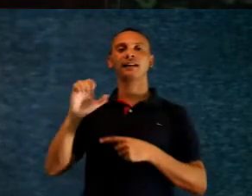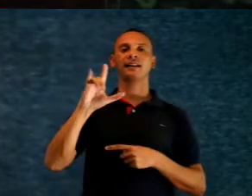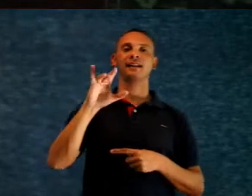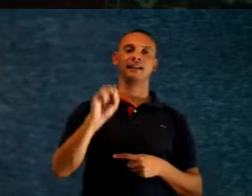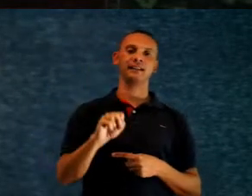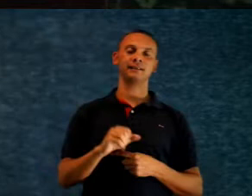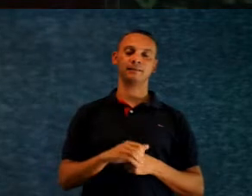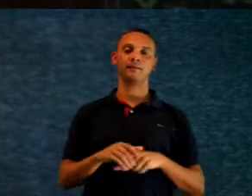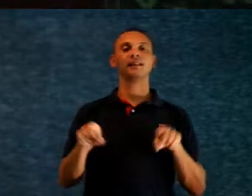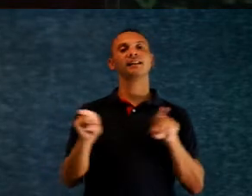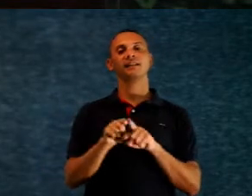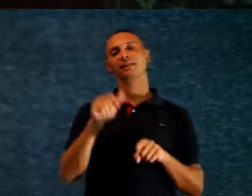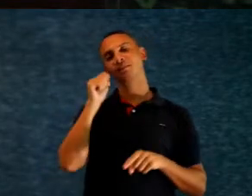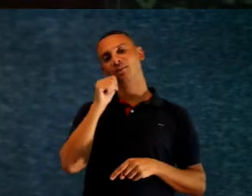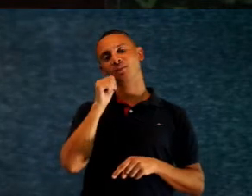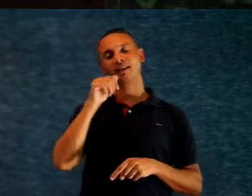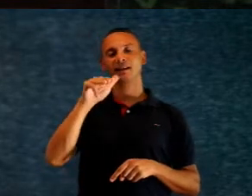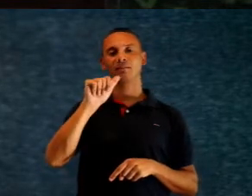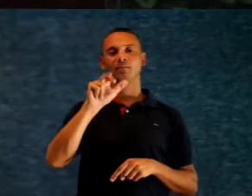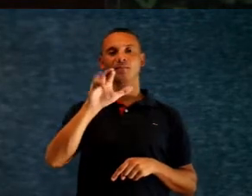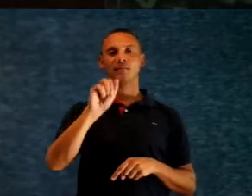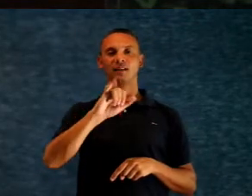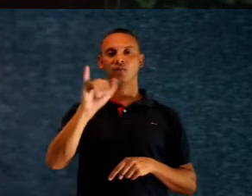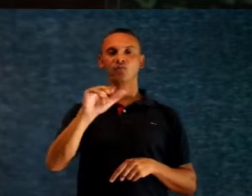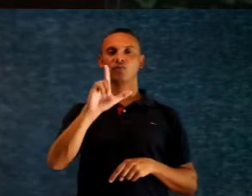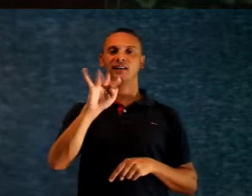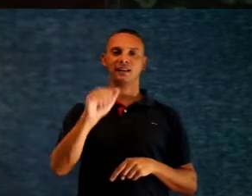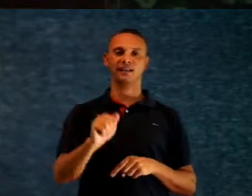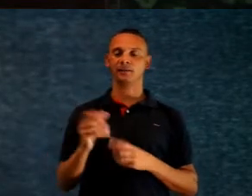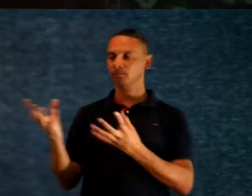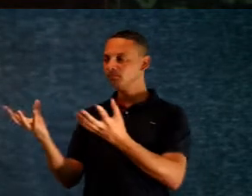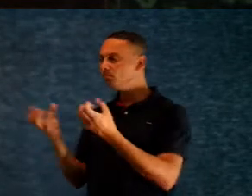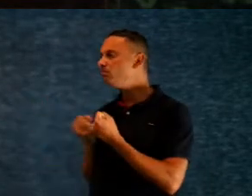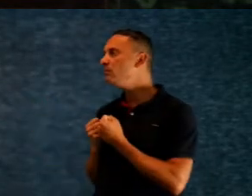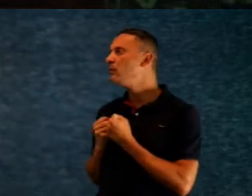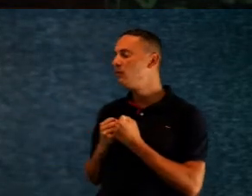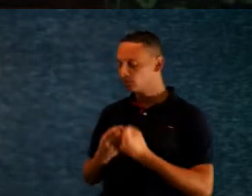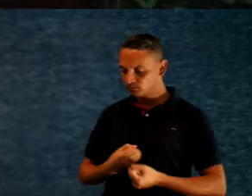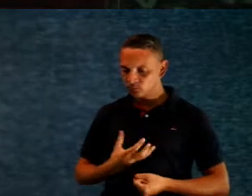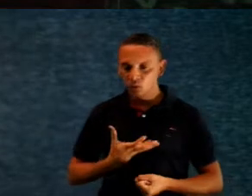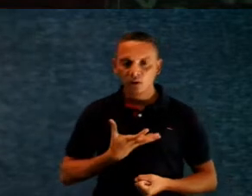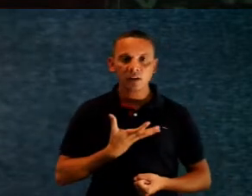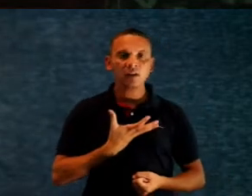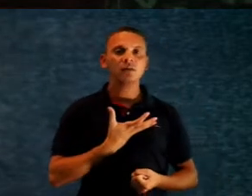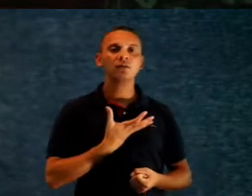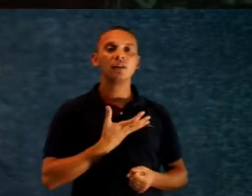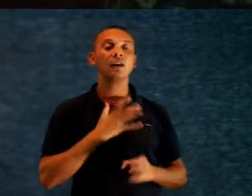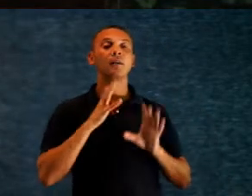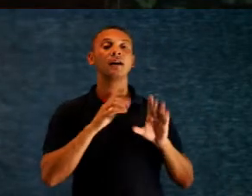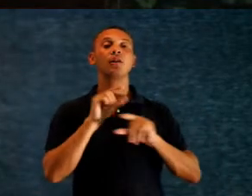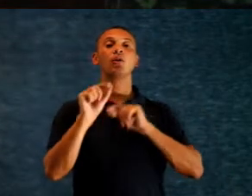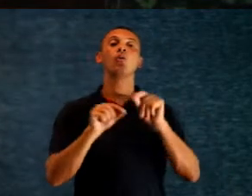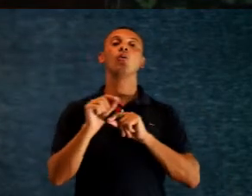Maria Julieta Drummond de Andrade, que recebeu de Carlos não o gênio poético, mas a igualmente